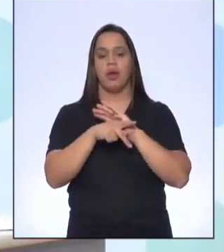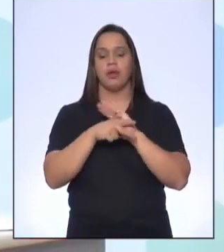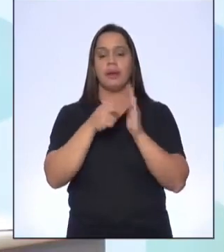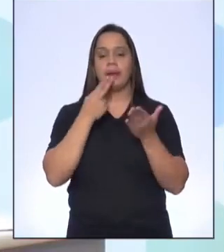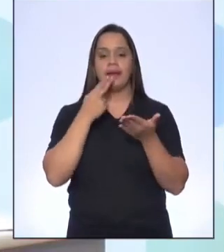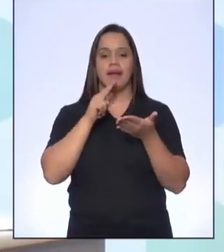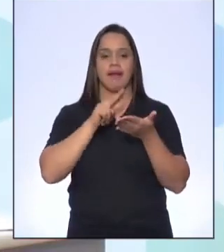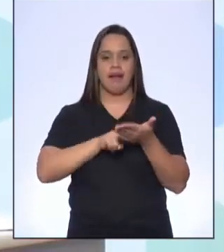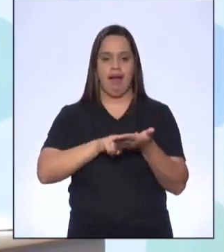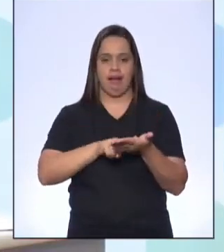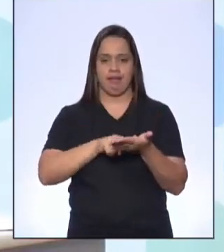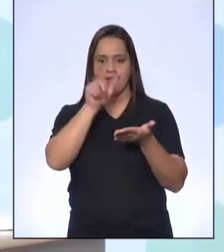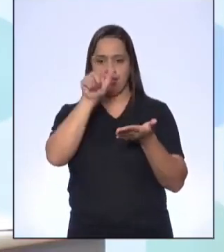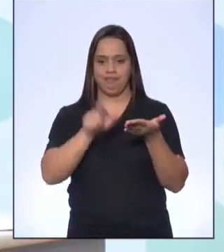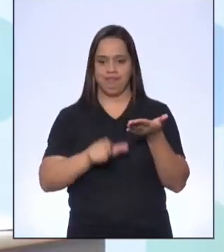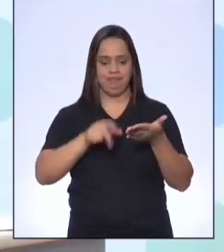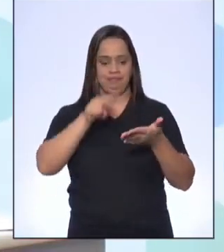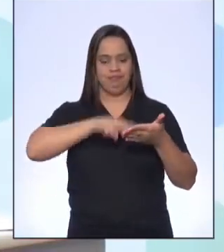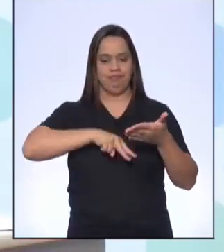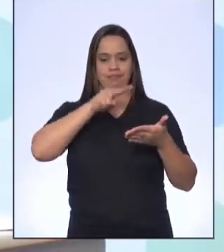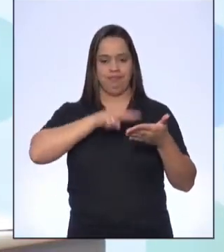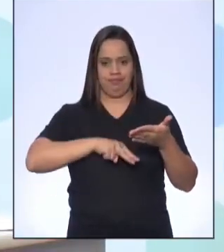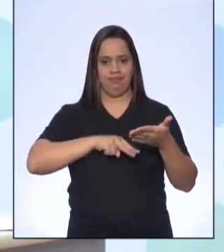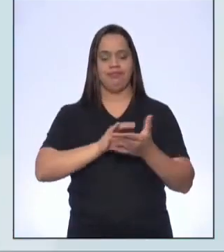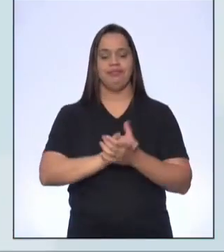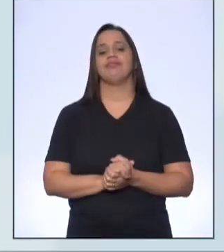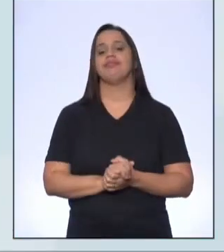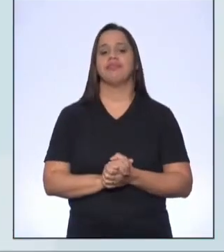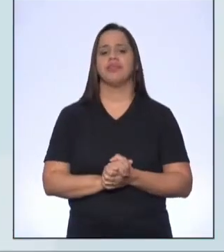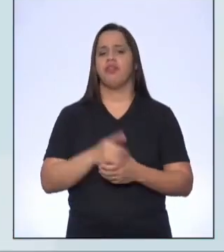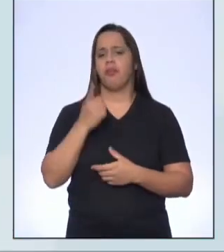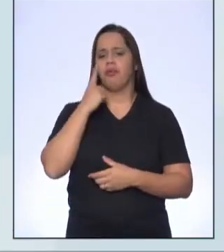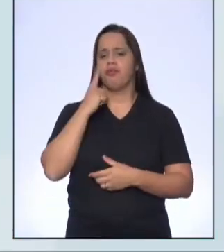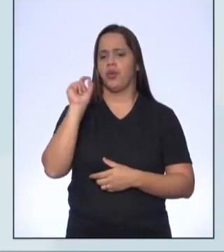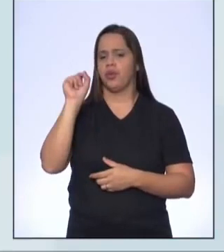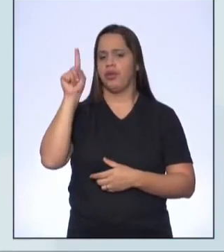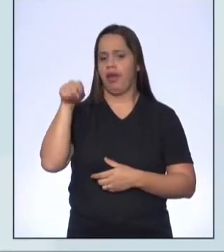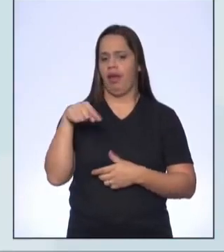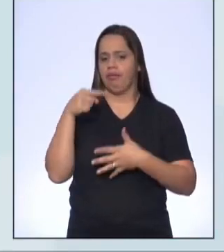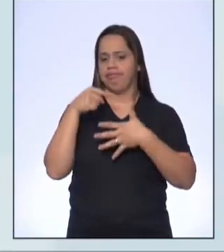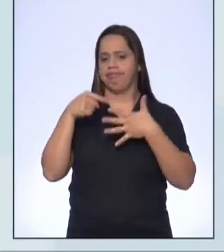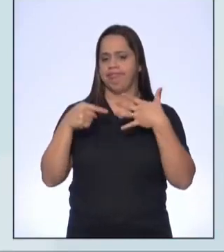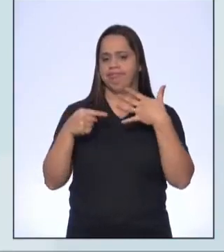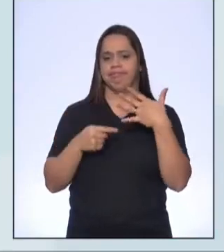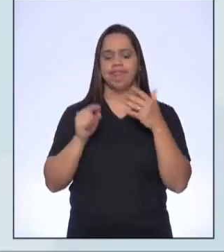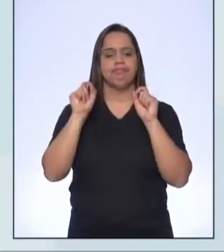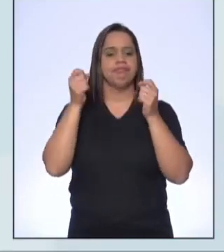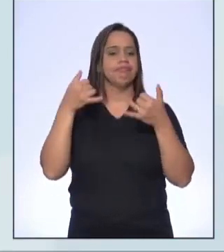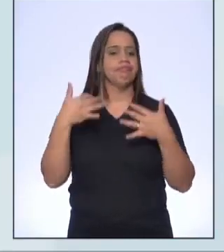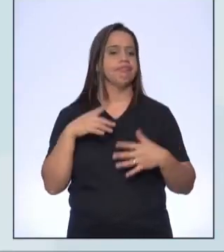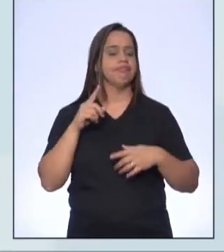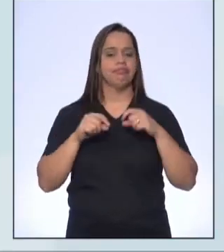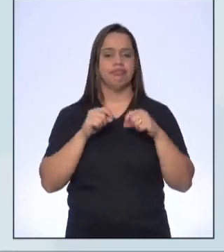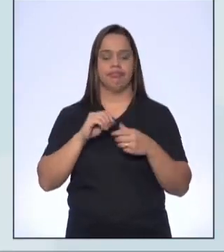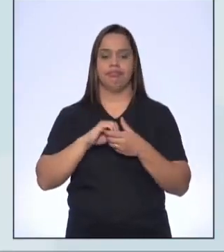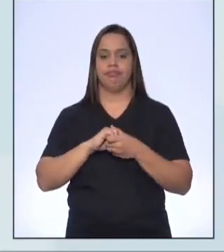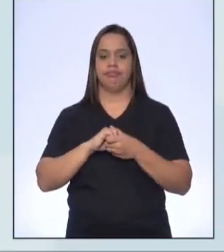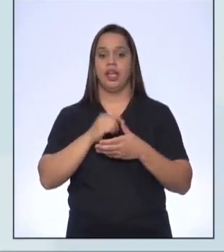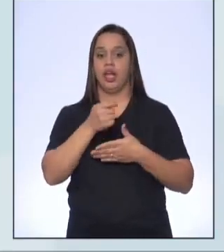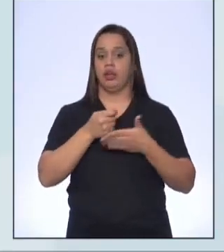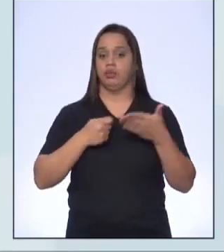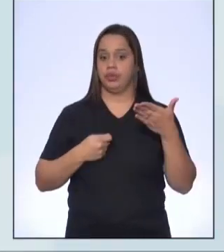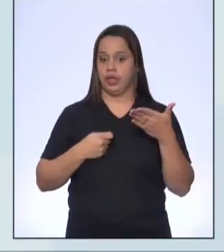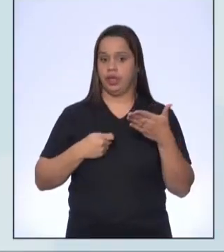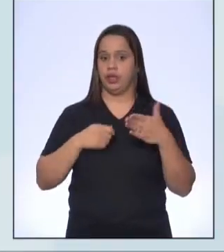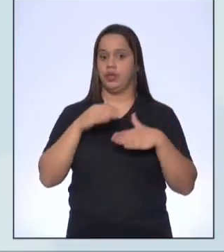Leitor. Então, estruturando na tela o que seria uma carta de leitor, qual é a definição de carta de leitor? É um texto